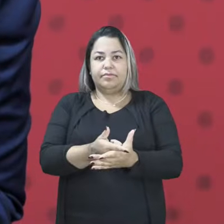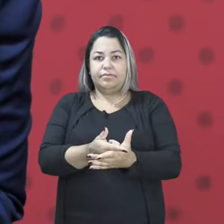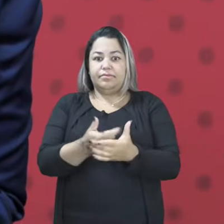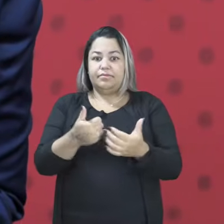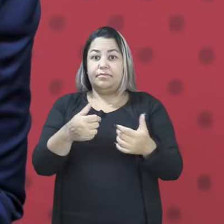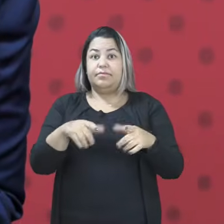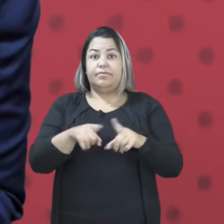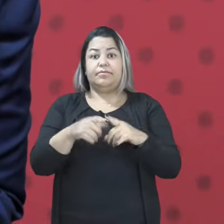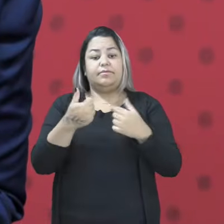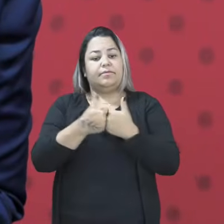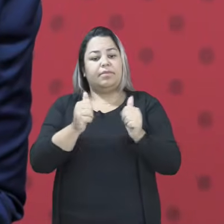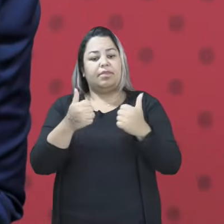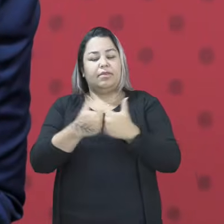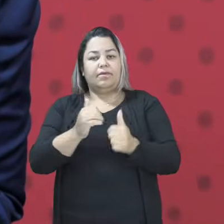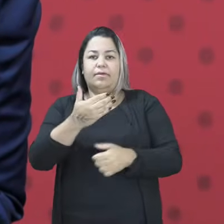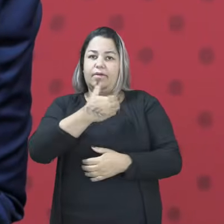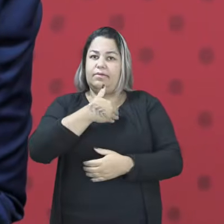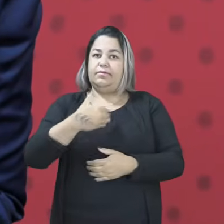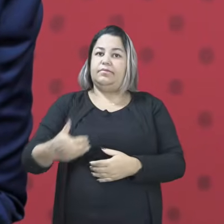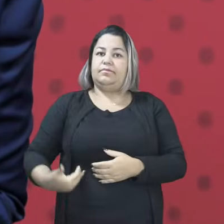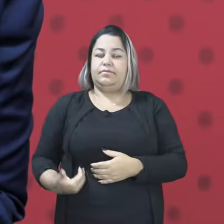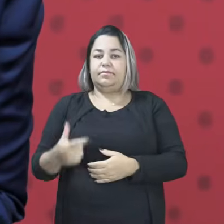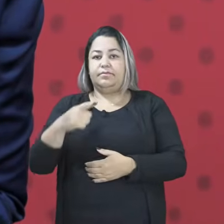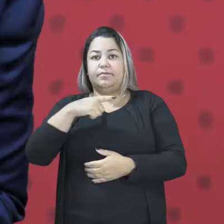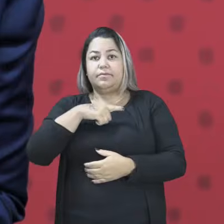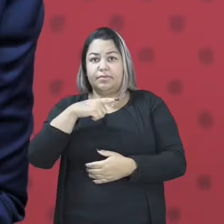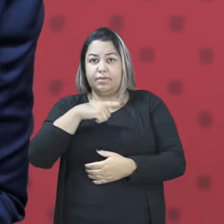público. Nós temos que debater a questão